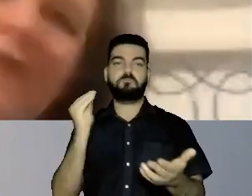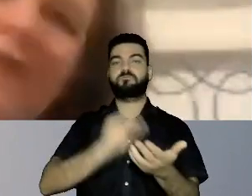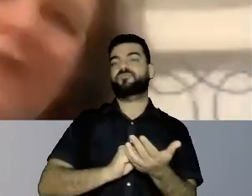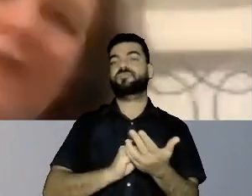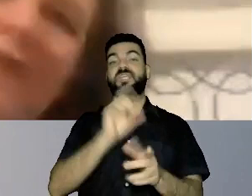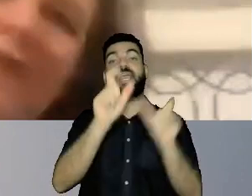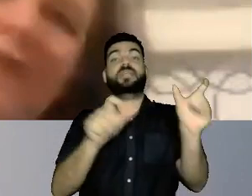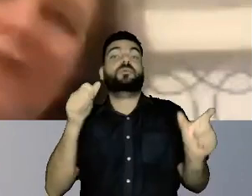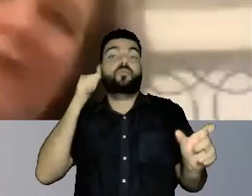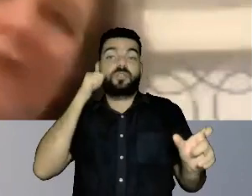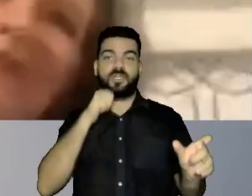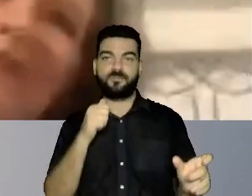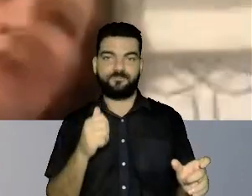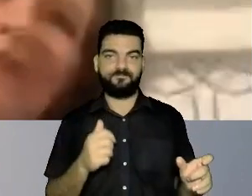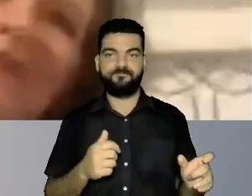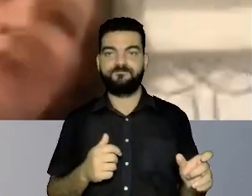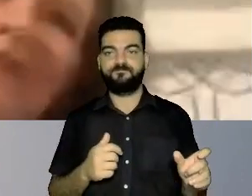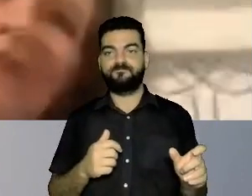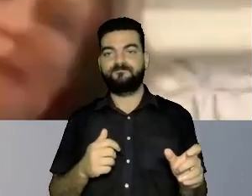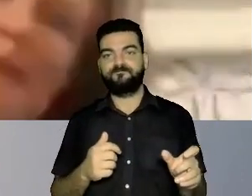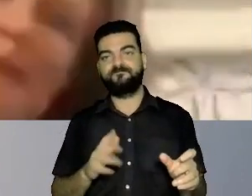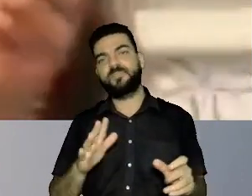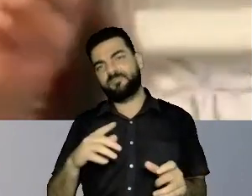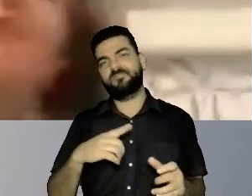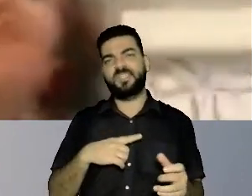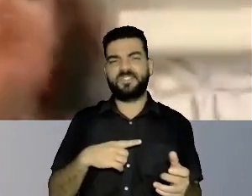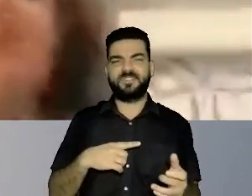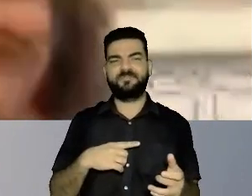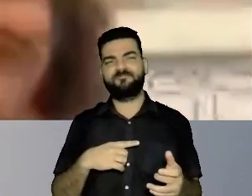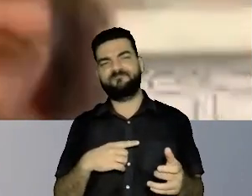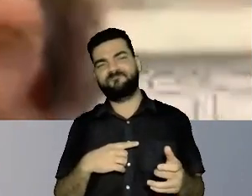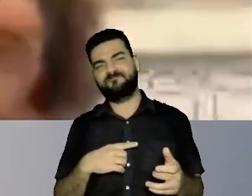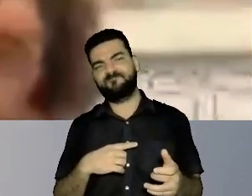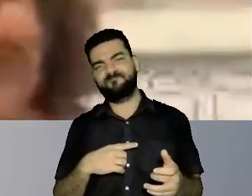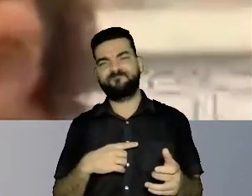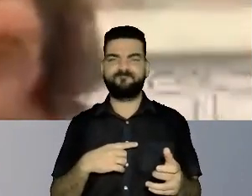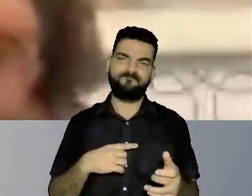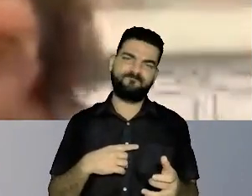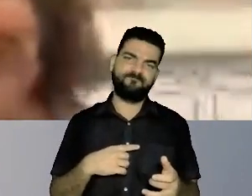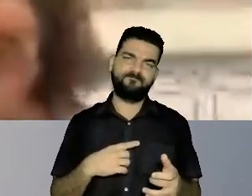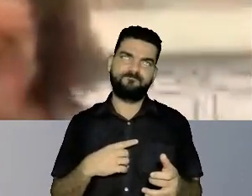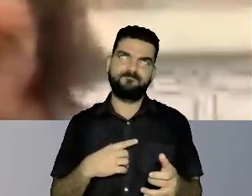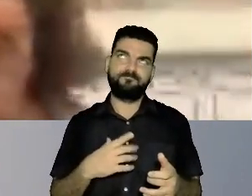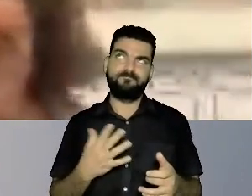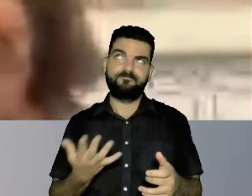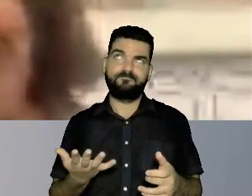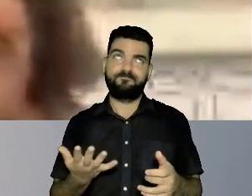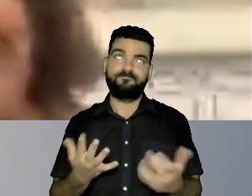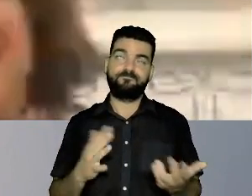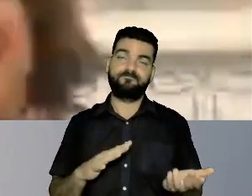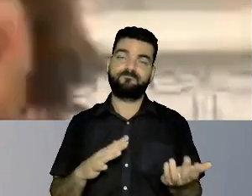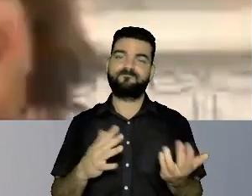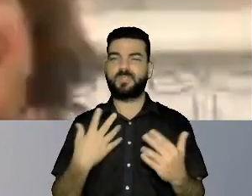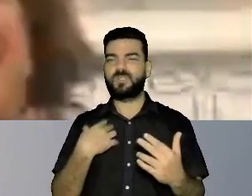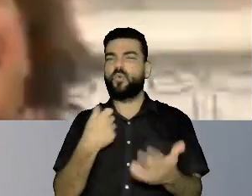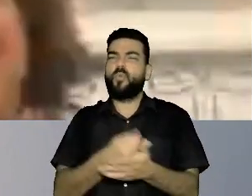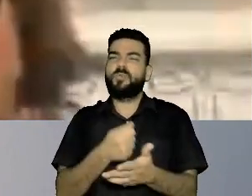tem é uma história bem registrada dessas mulheres, né? É claro, existe